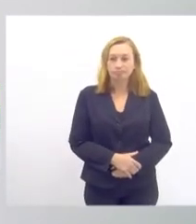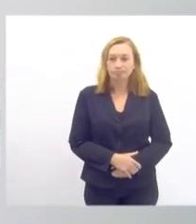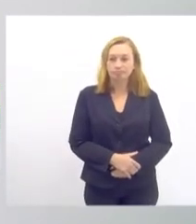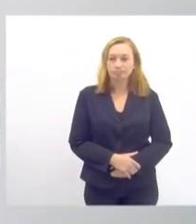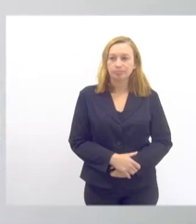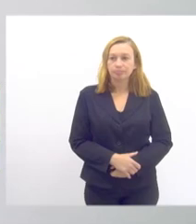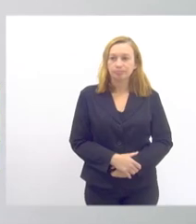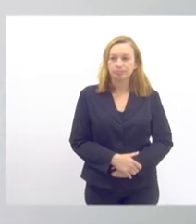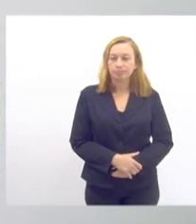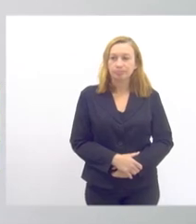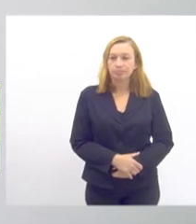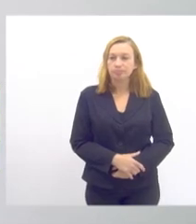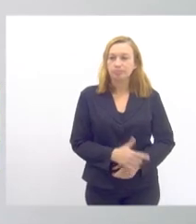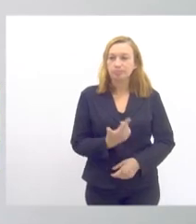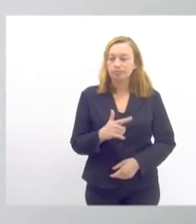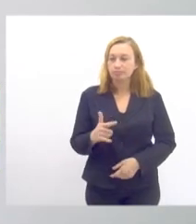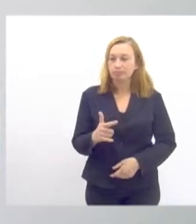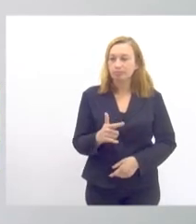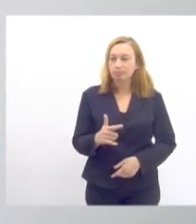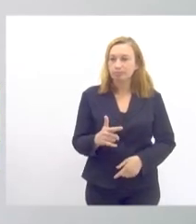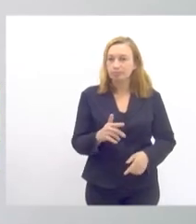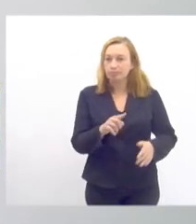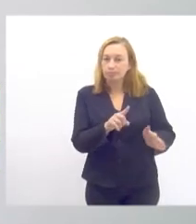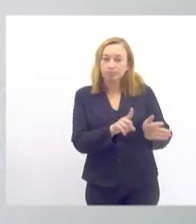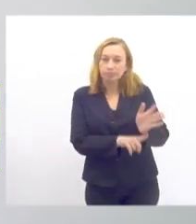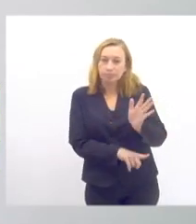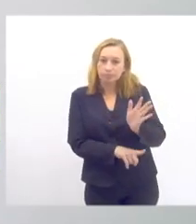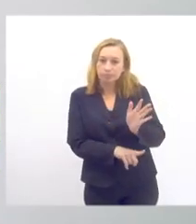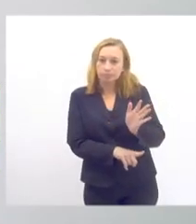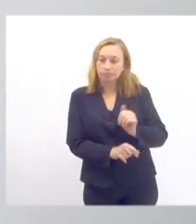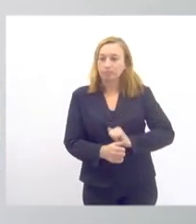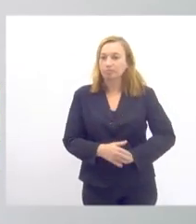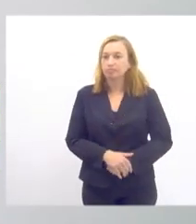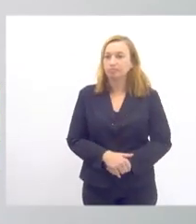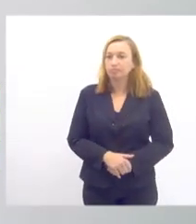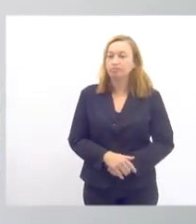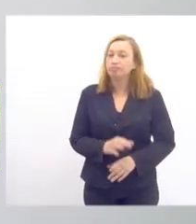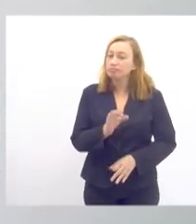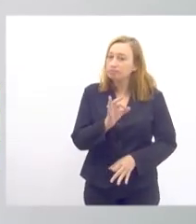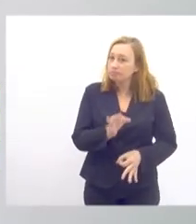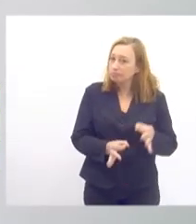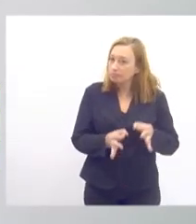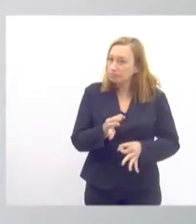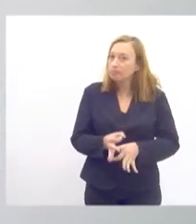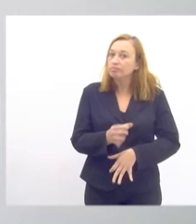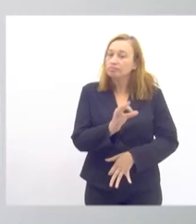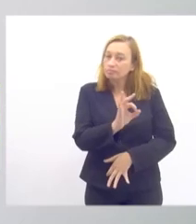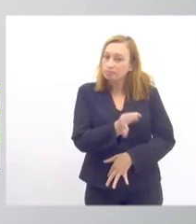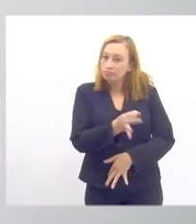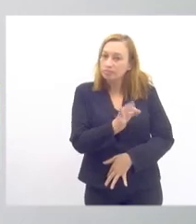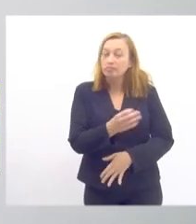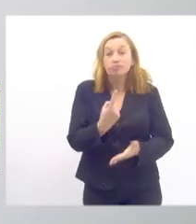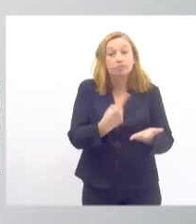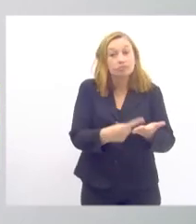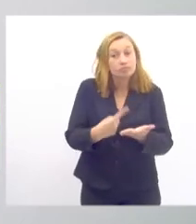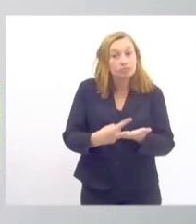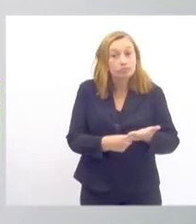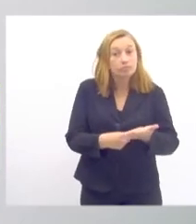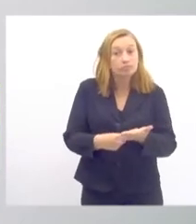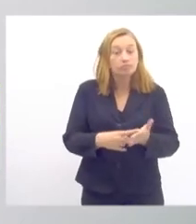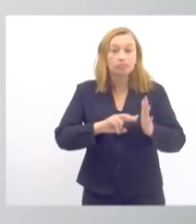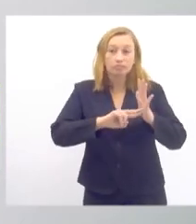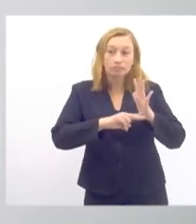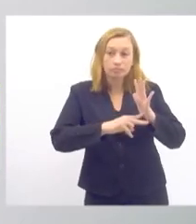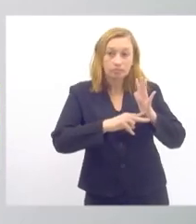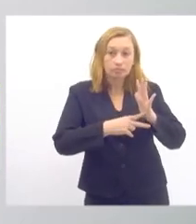para que não haja corte de ponto e que a gente juridicamente também tente fazer um acordo entre o sindicato e